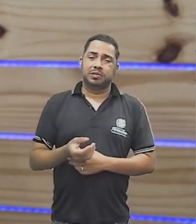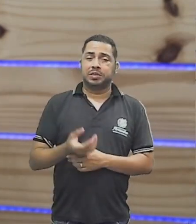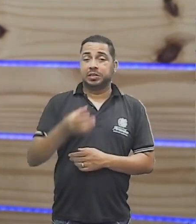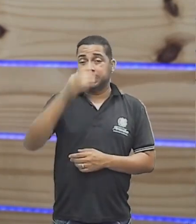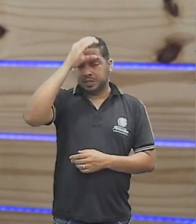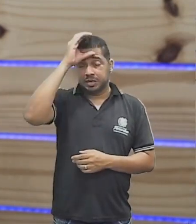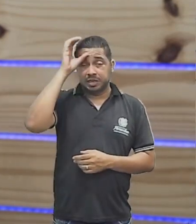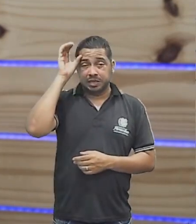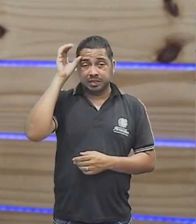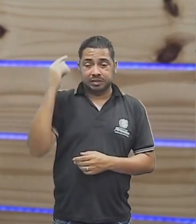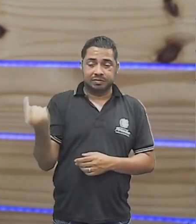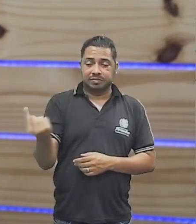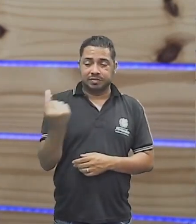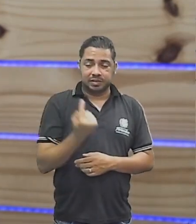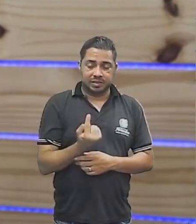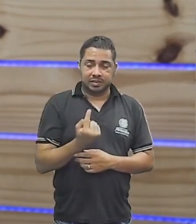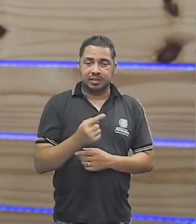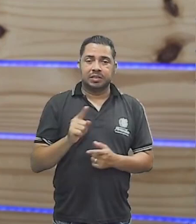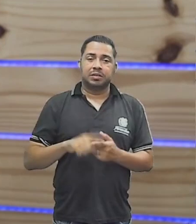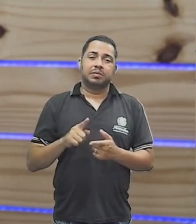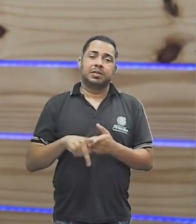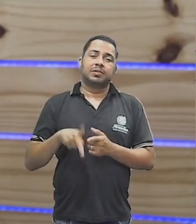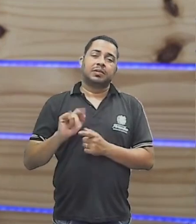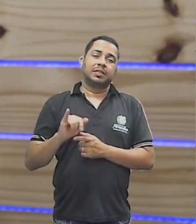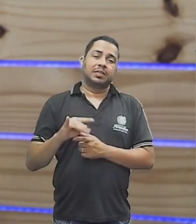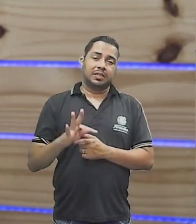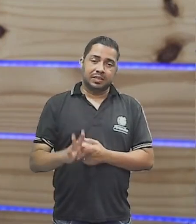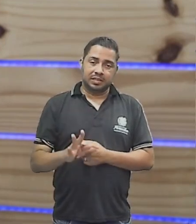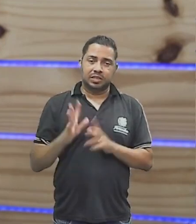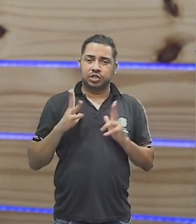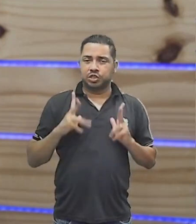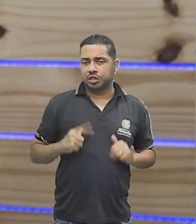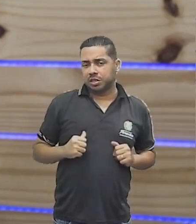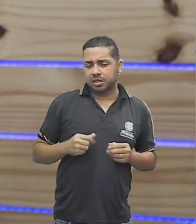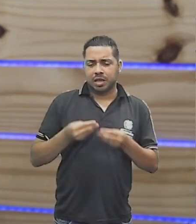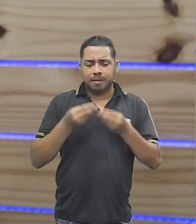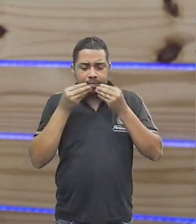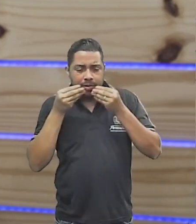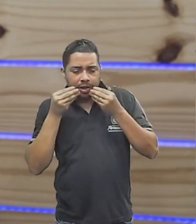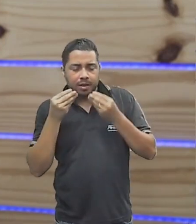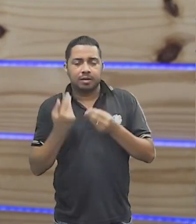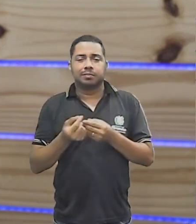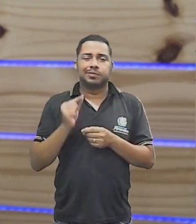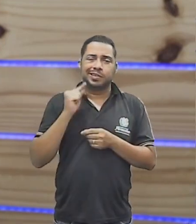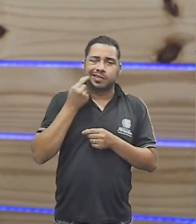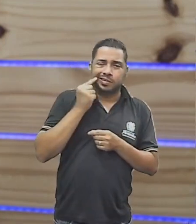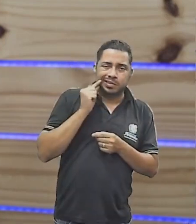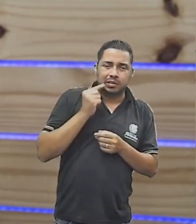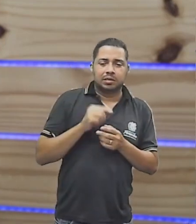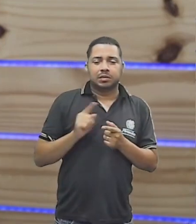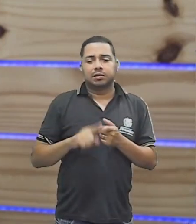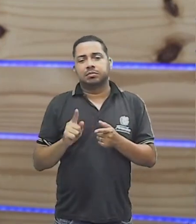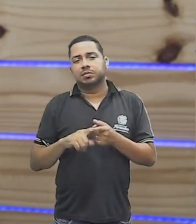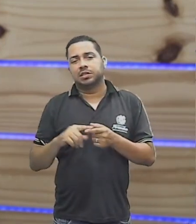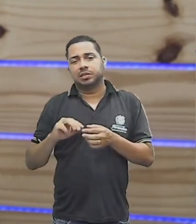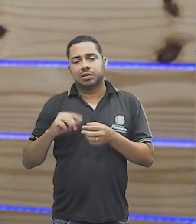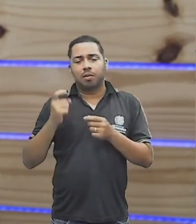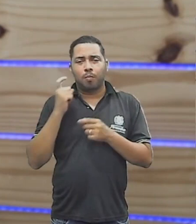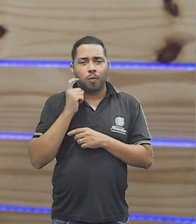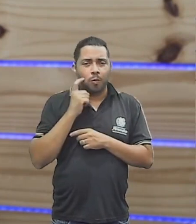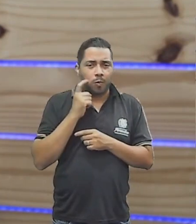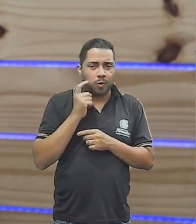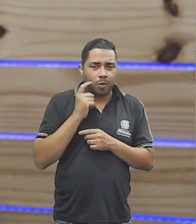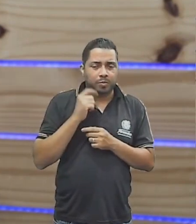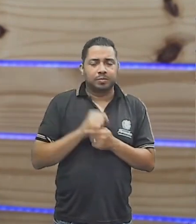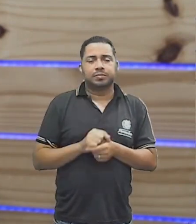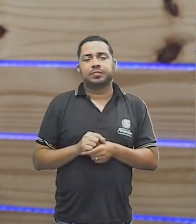que vinham, um kit higiene com guardanapo, palito de dente e um bombonzinho de menta.